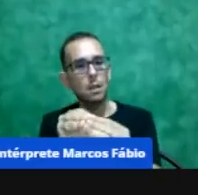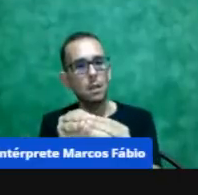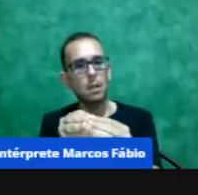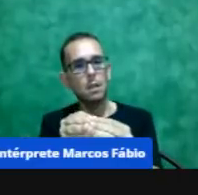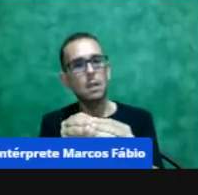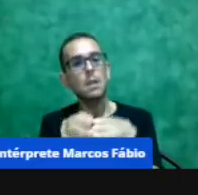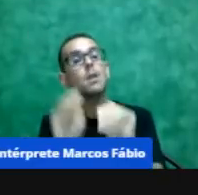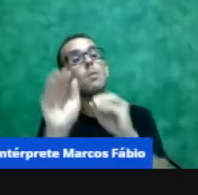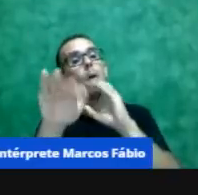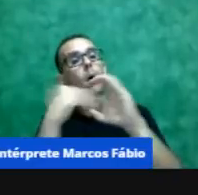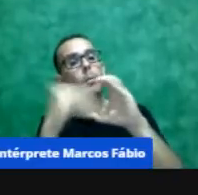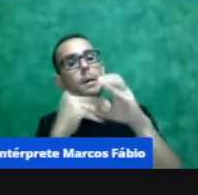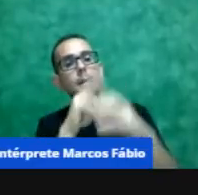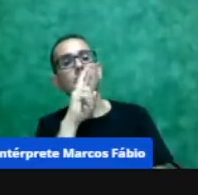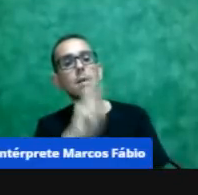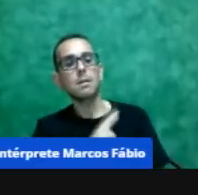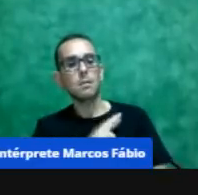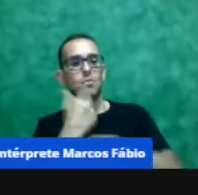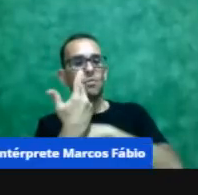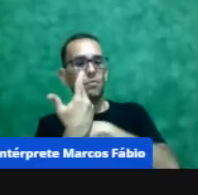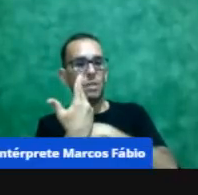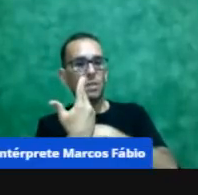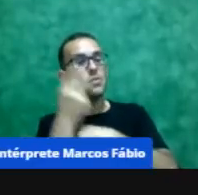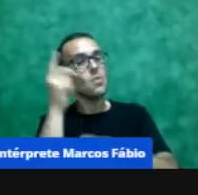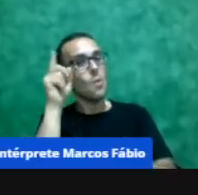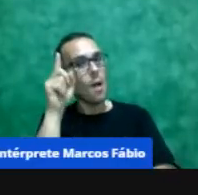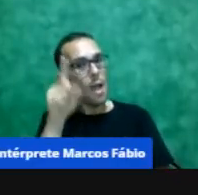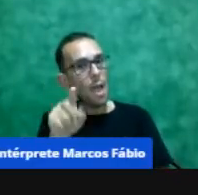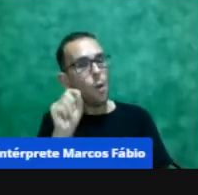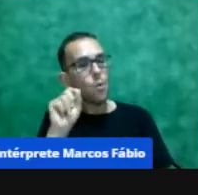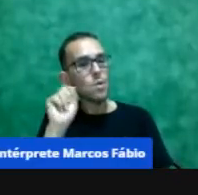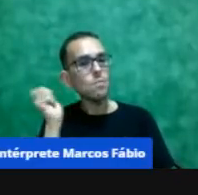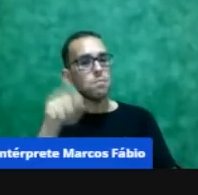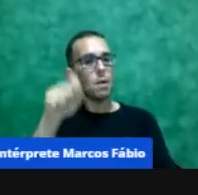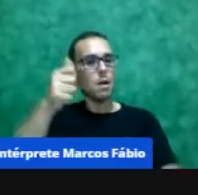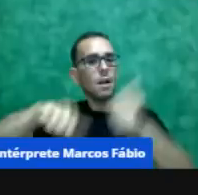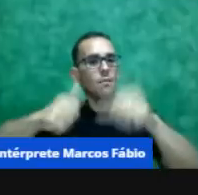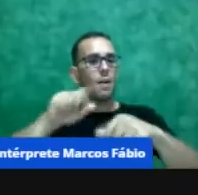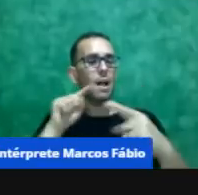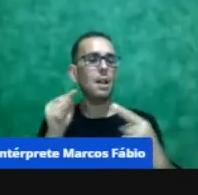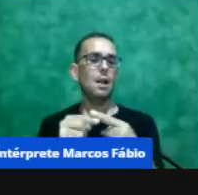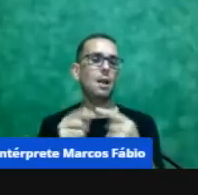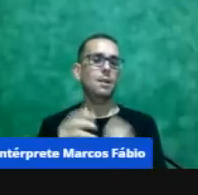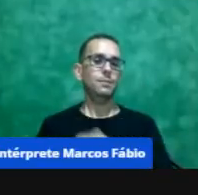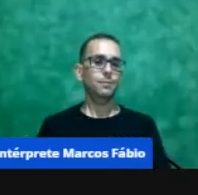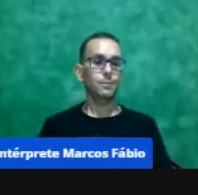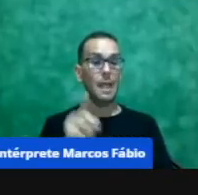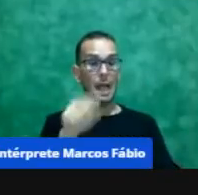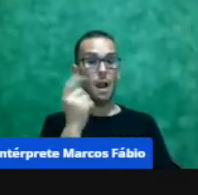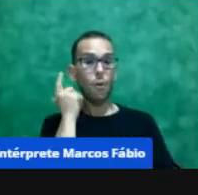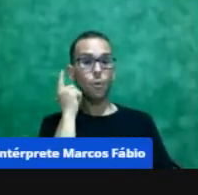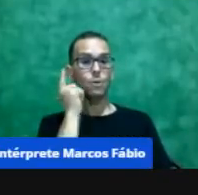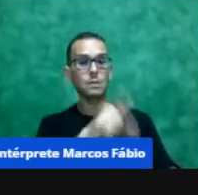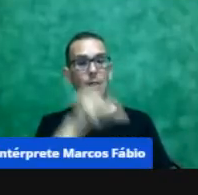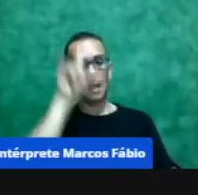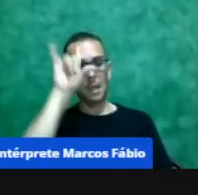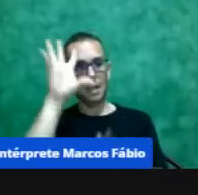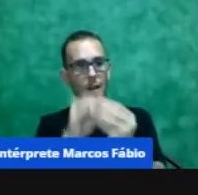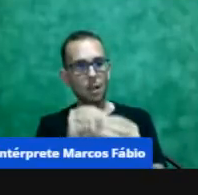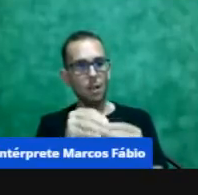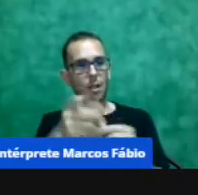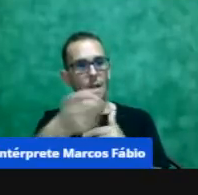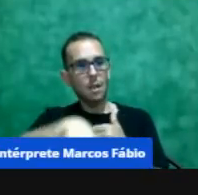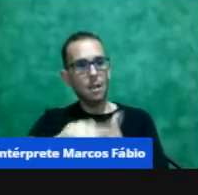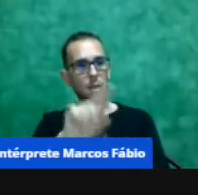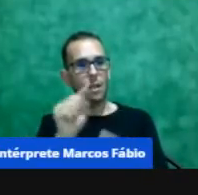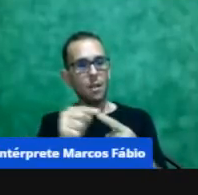mandar através de vídeo e tal. E aí que está o X da questão da nossa avaliação, né? Ela conseguir solucionar esses desafios